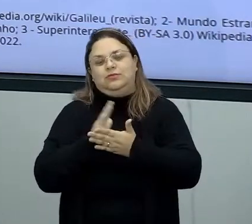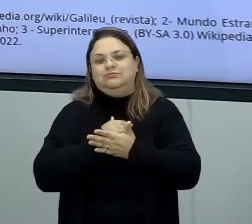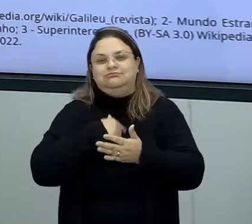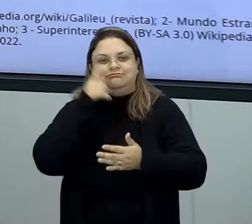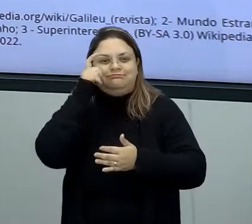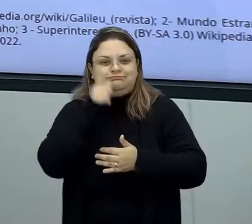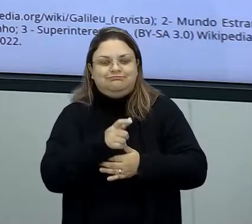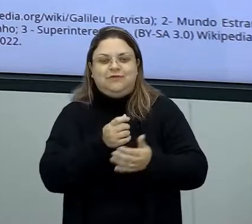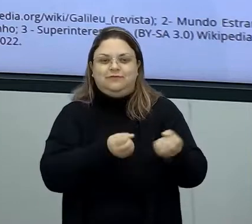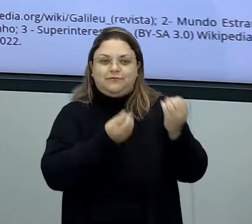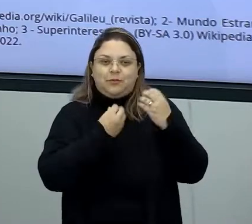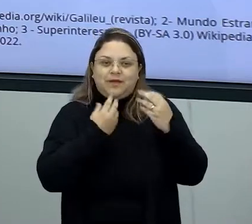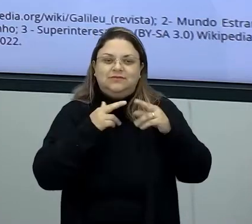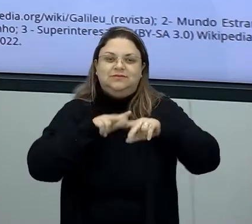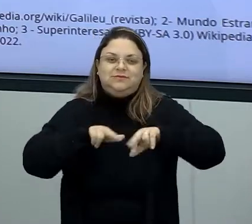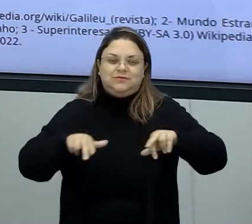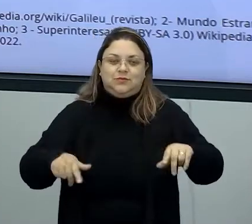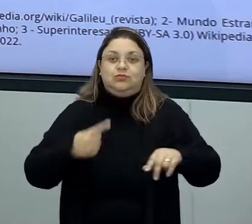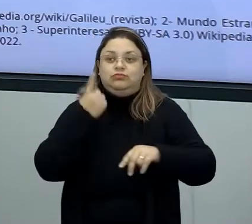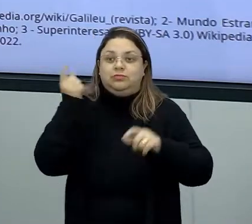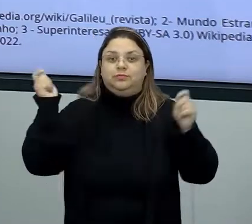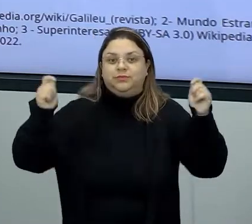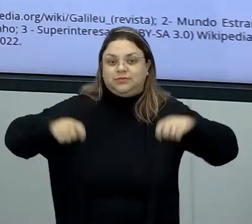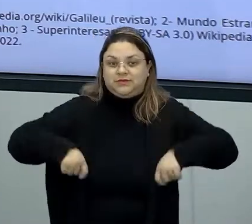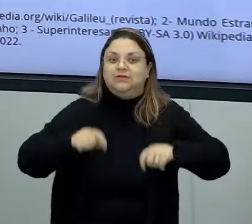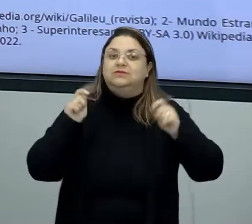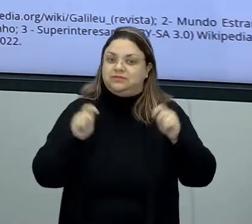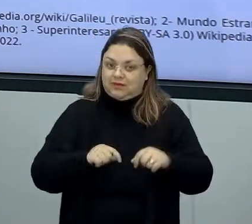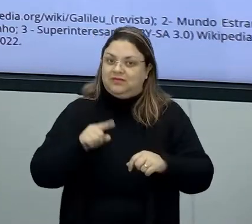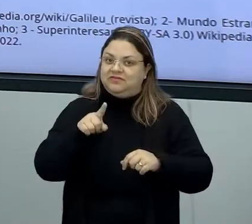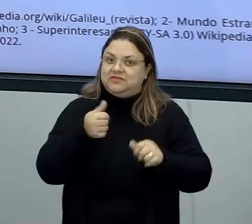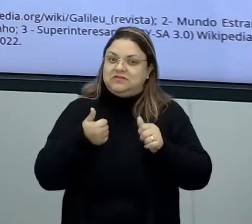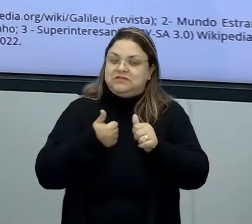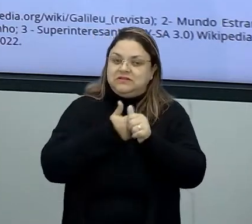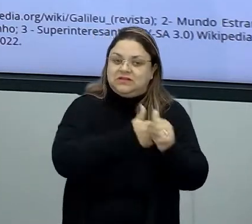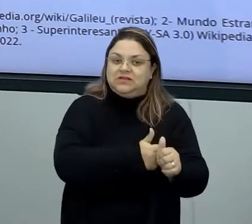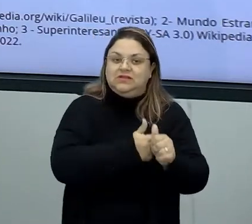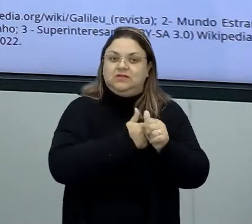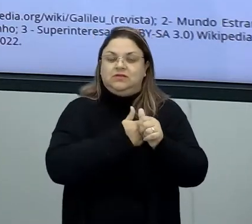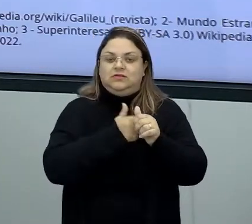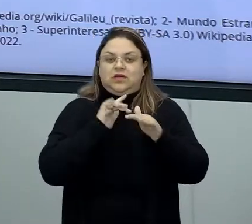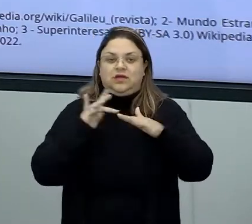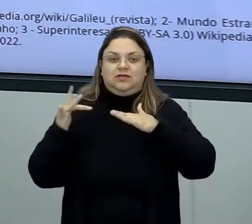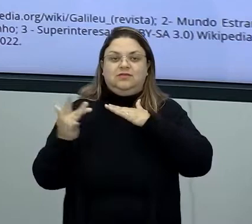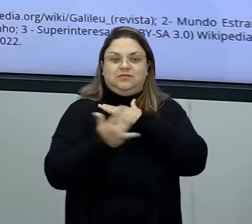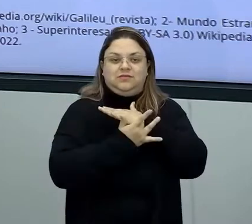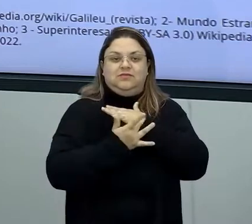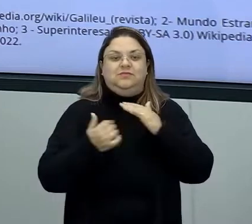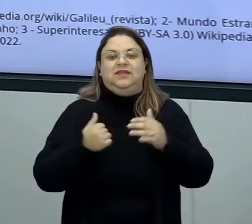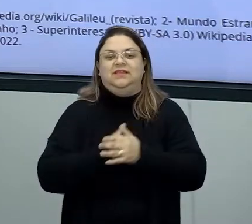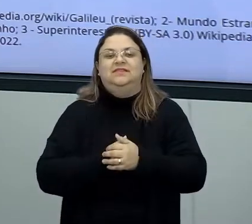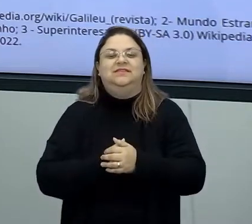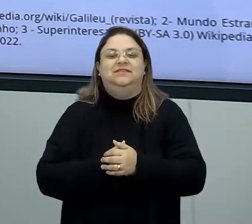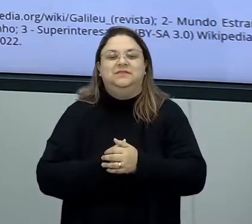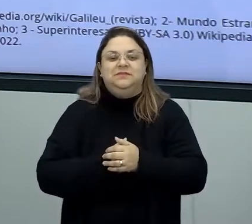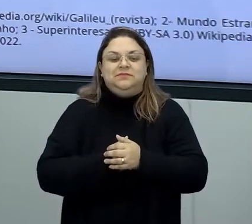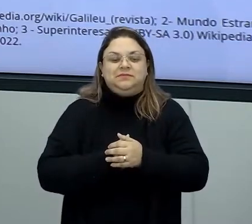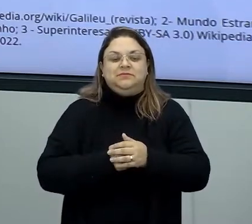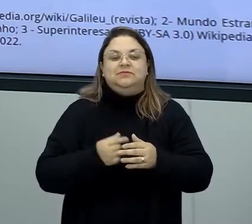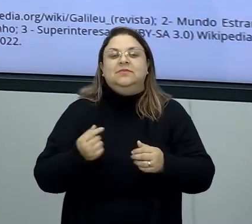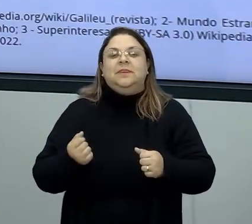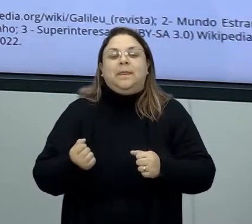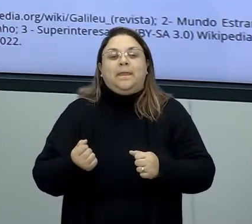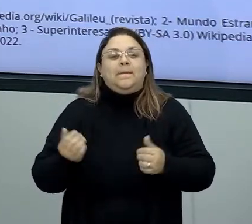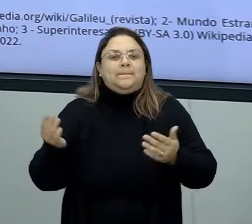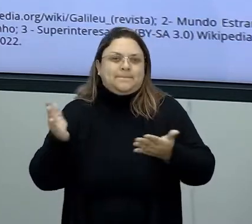bem informado. Então, uma possibilidade de vocês seguirem, né, nas redes sociais, e vocês terão, às vezes estão lá de bobeira e já vem um assunto